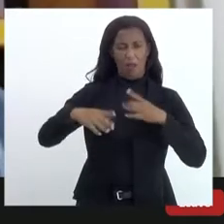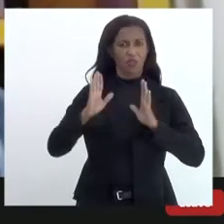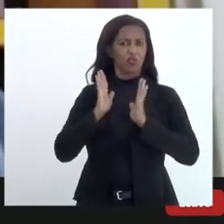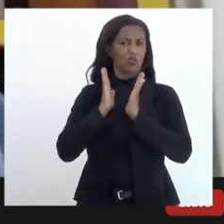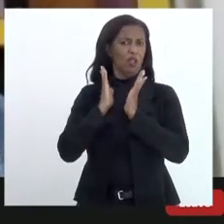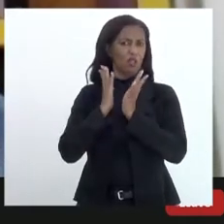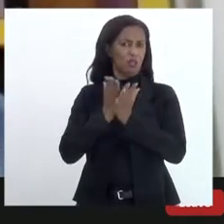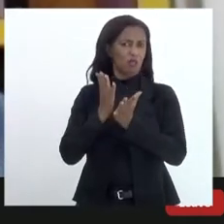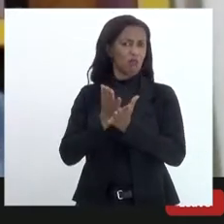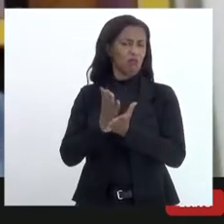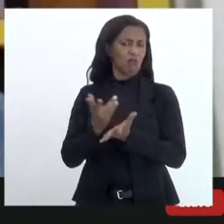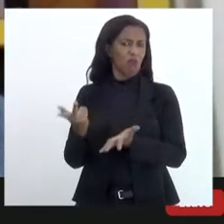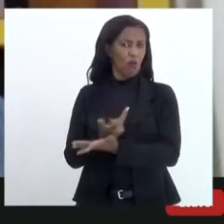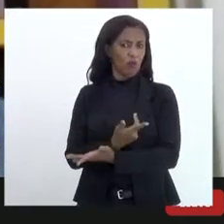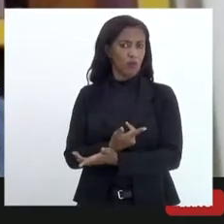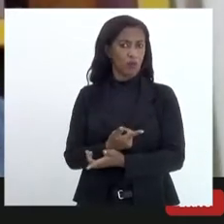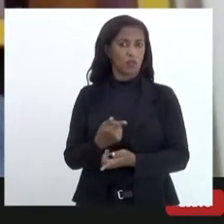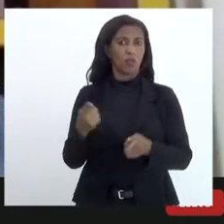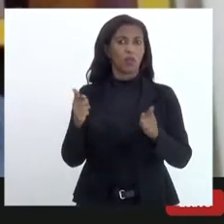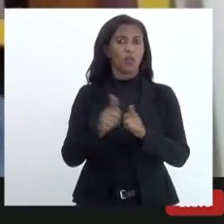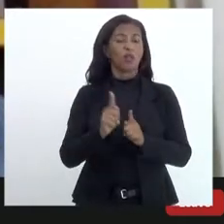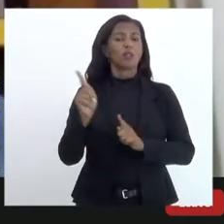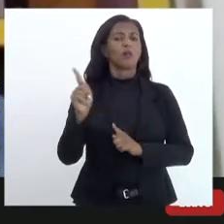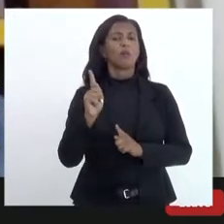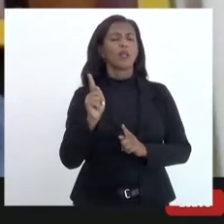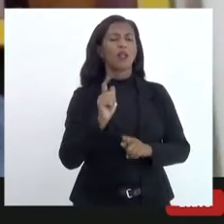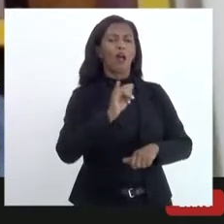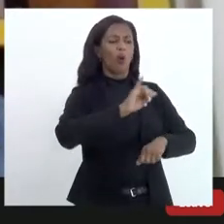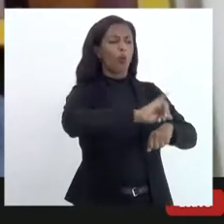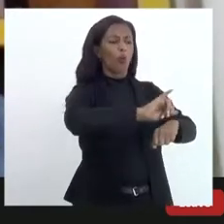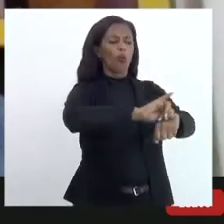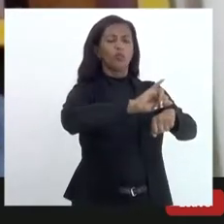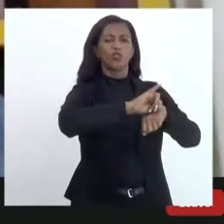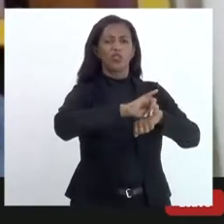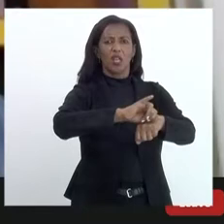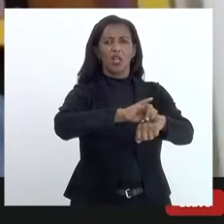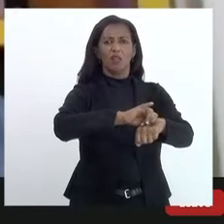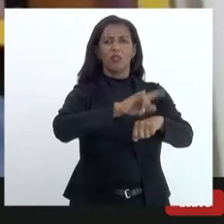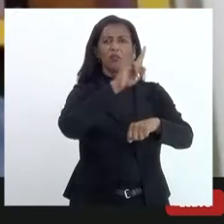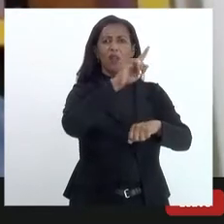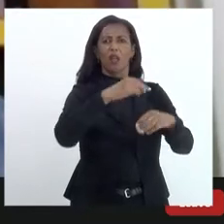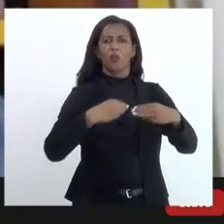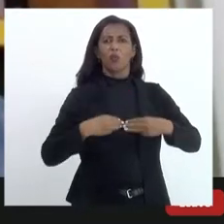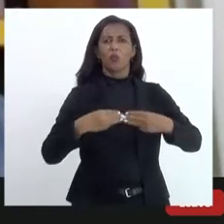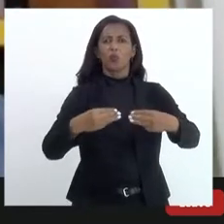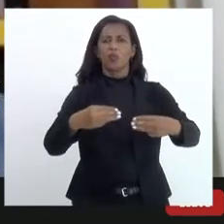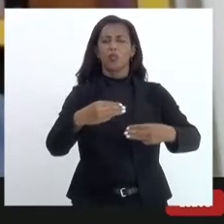saída dos objetos do Museu da Polícia, né? Aquilo ali mostra